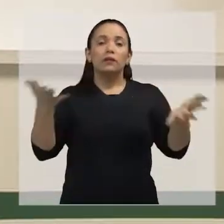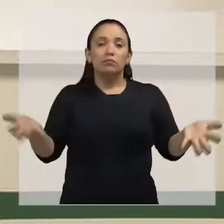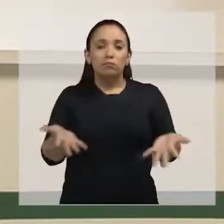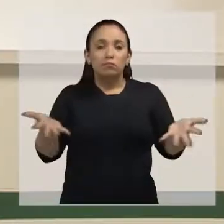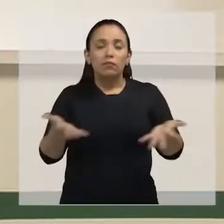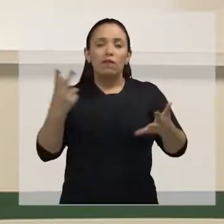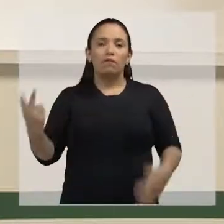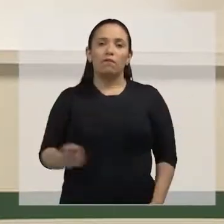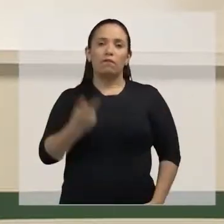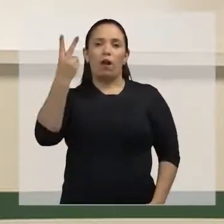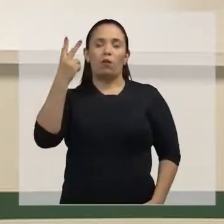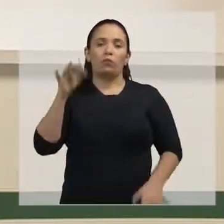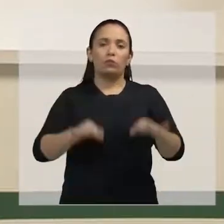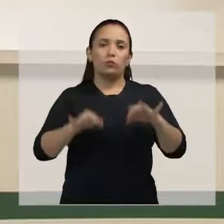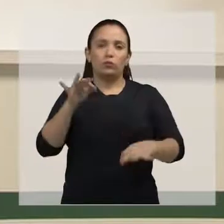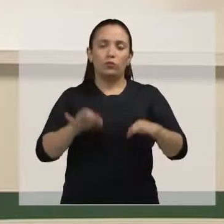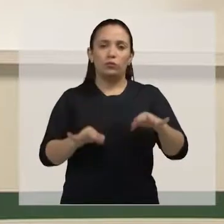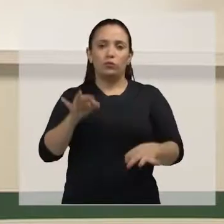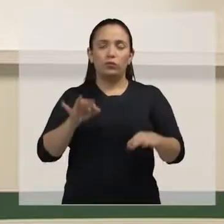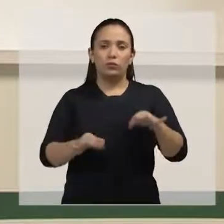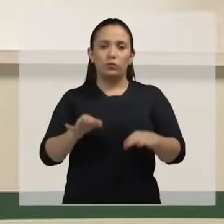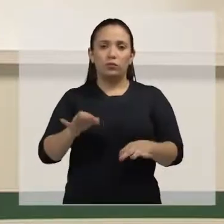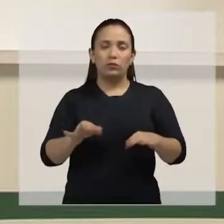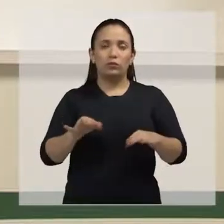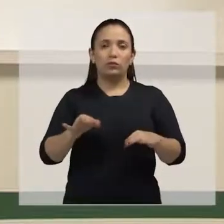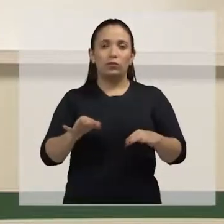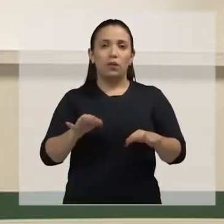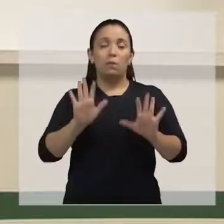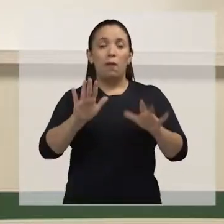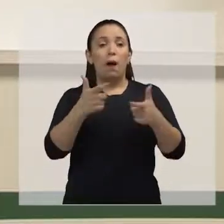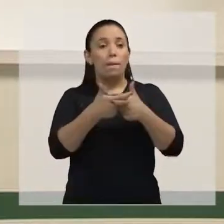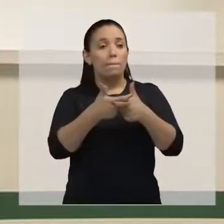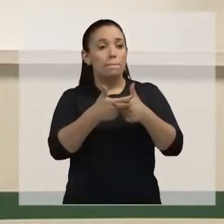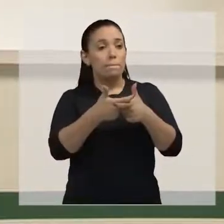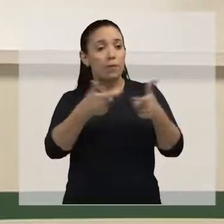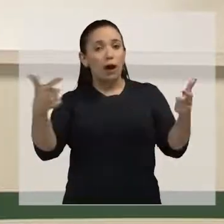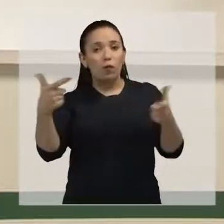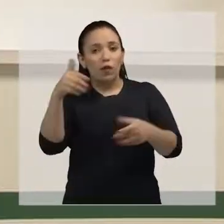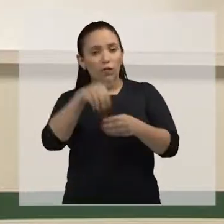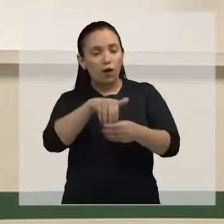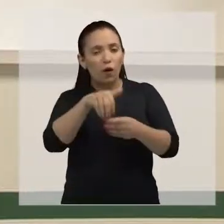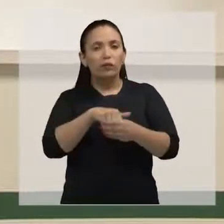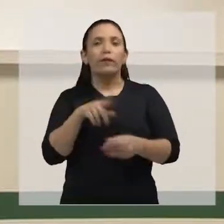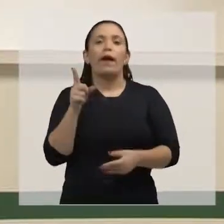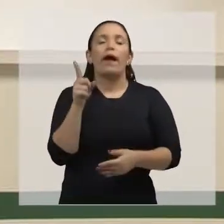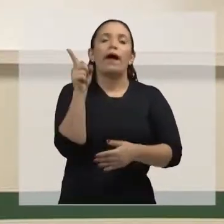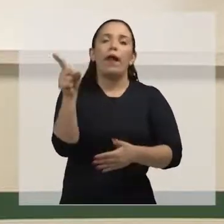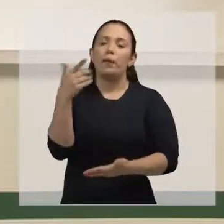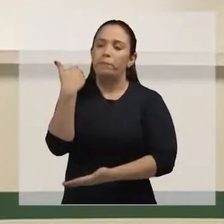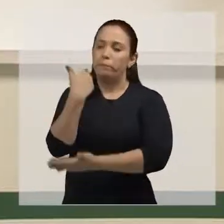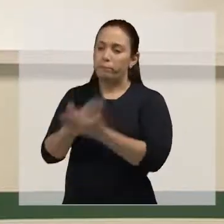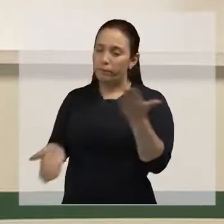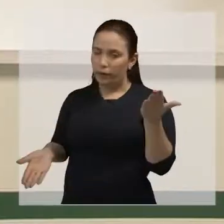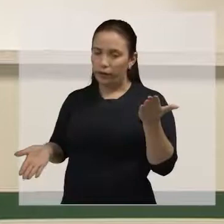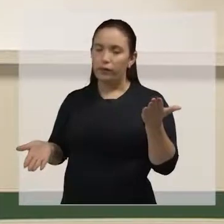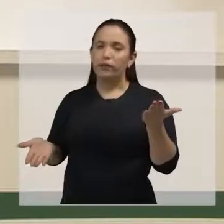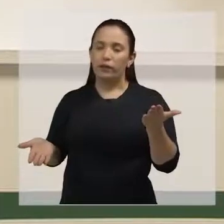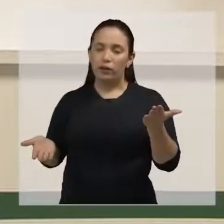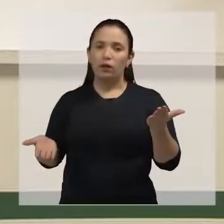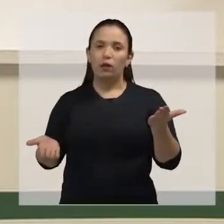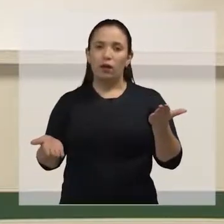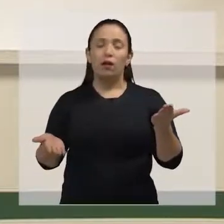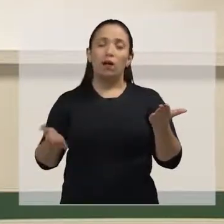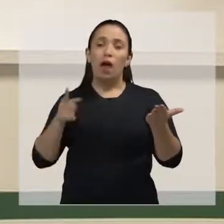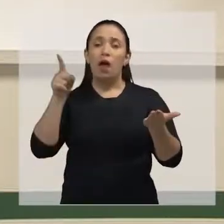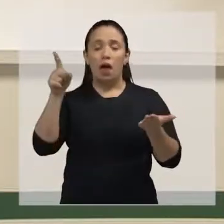Que ela perdeu em plenário, mas segue a maioria. Isso, pronto. Então o que acontece? E por vontade dela, tinha até vontade de dar o